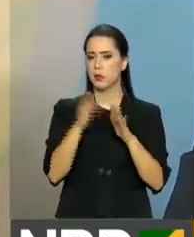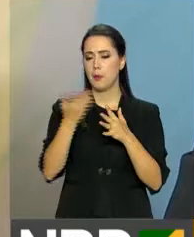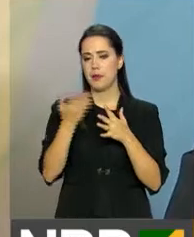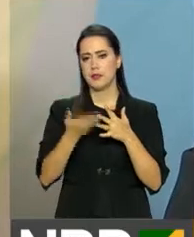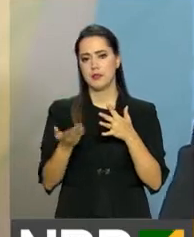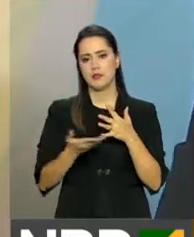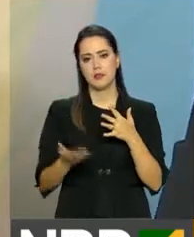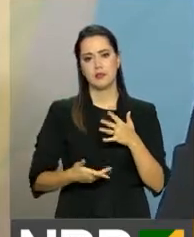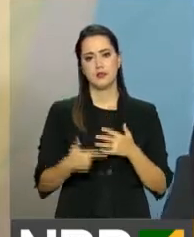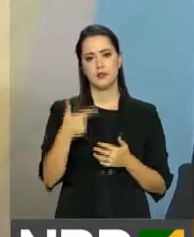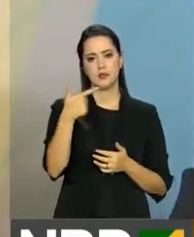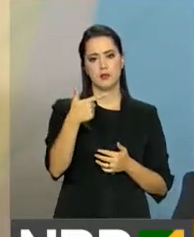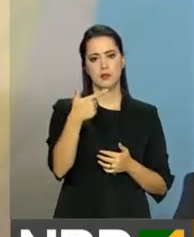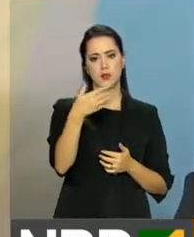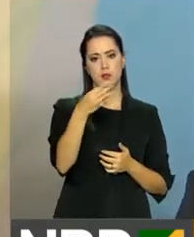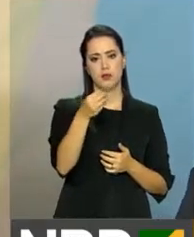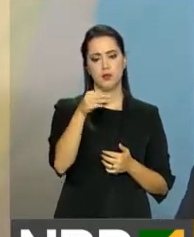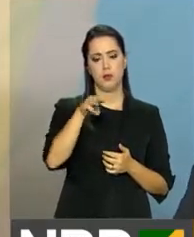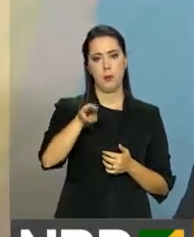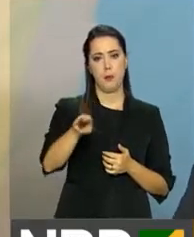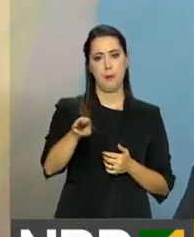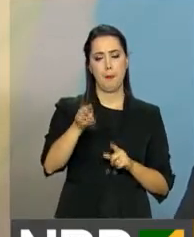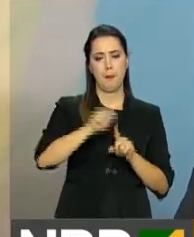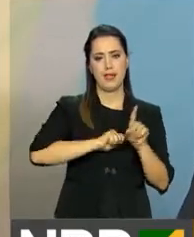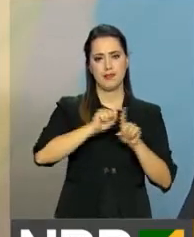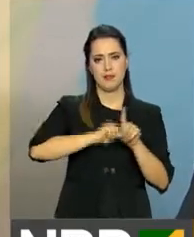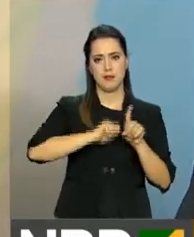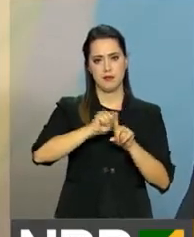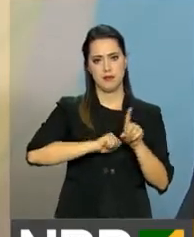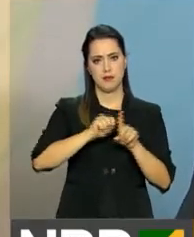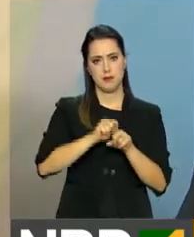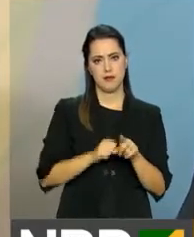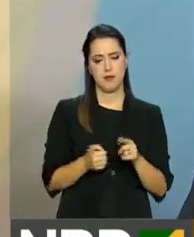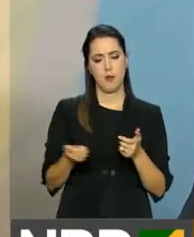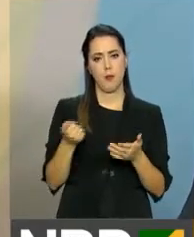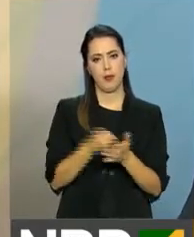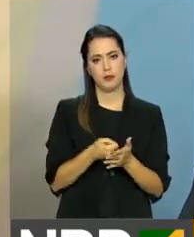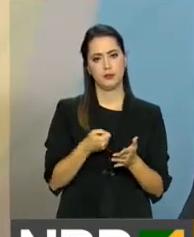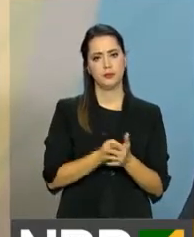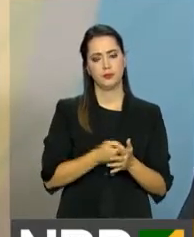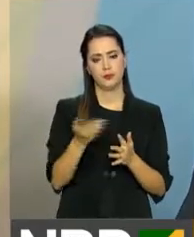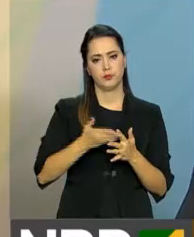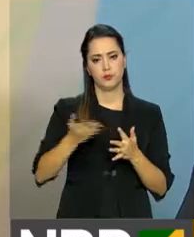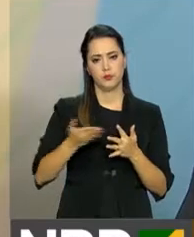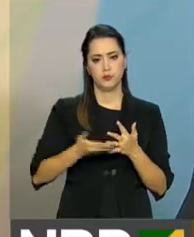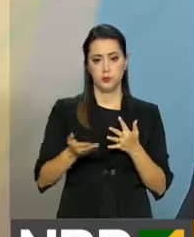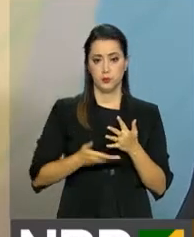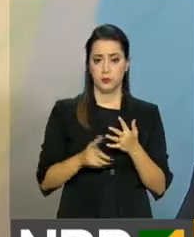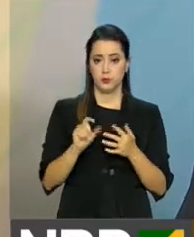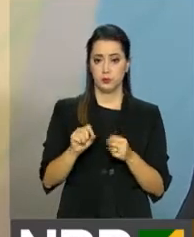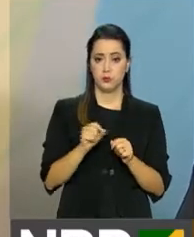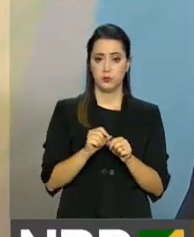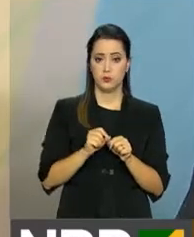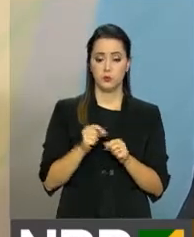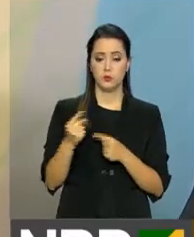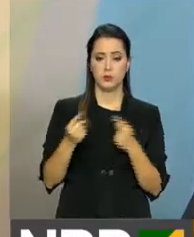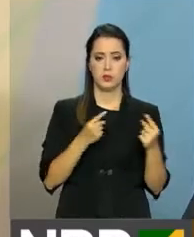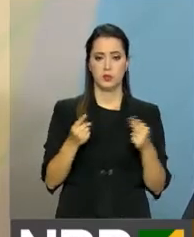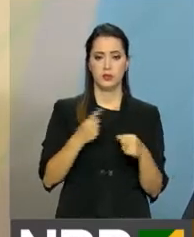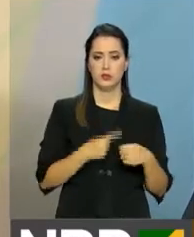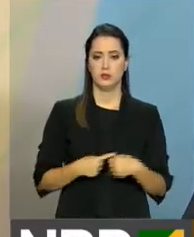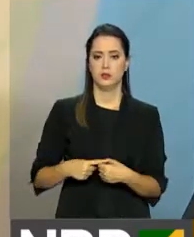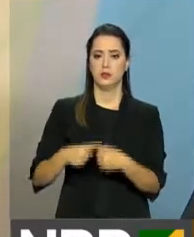240 meses o pagamento desse débito previdenciário o que fez com que os municípios